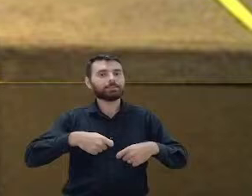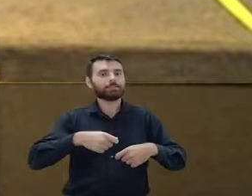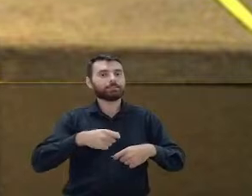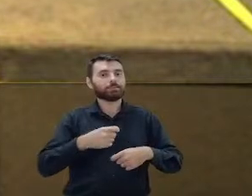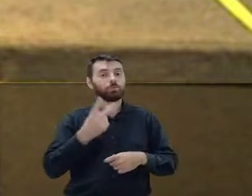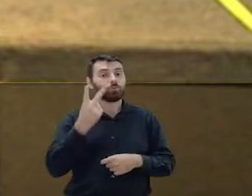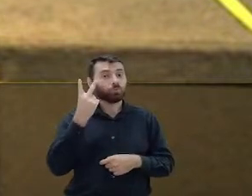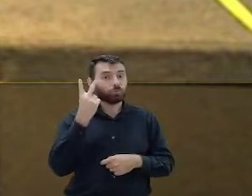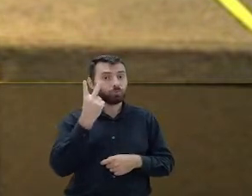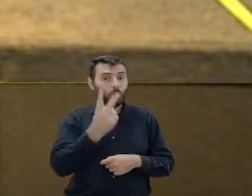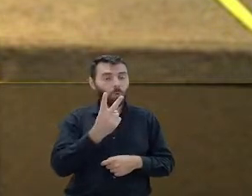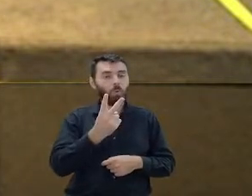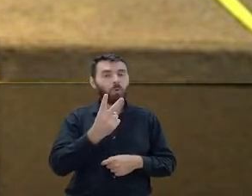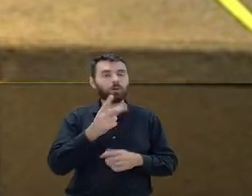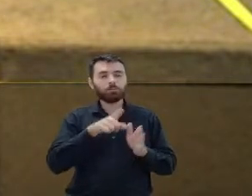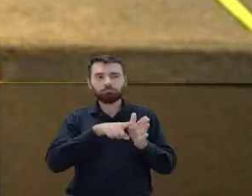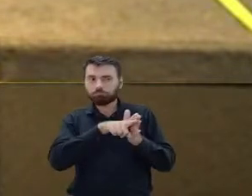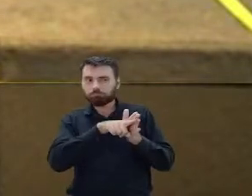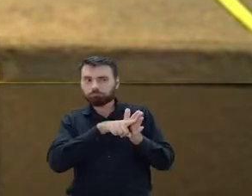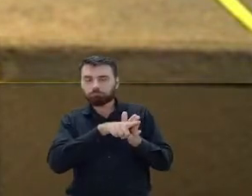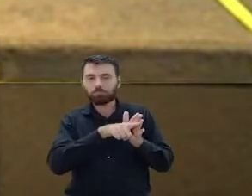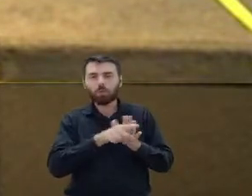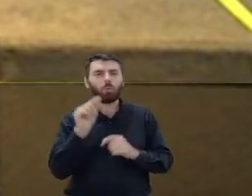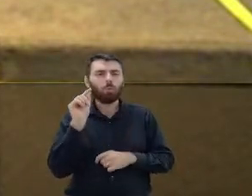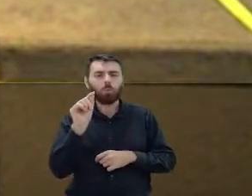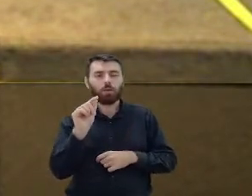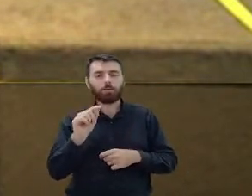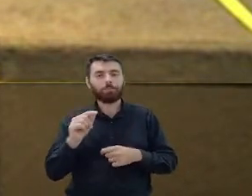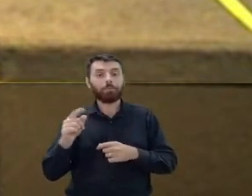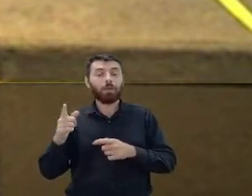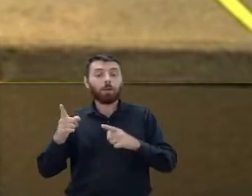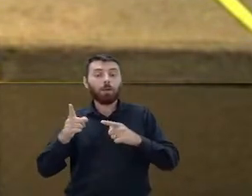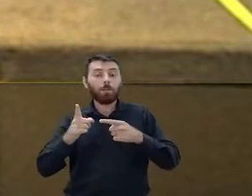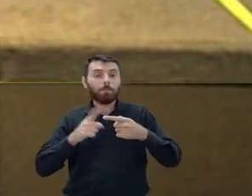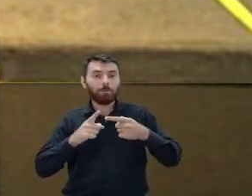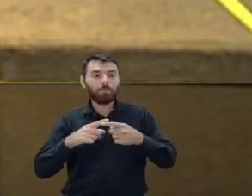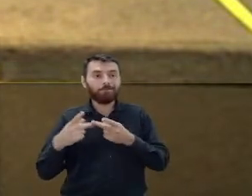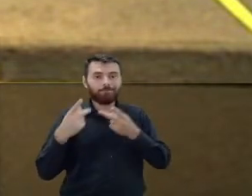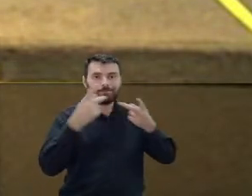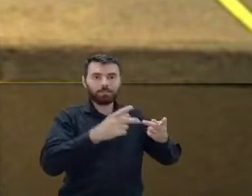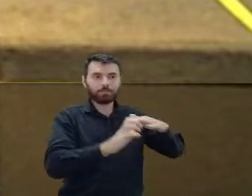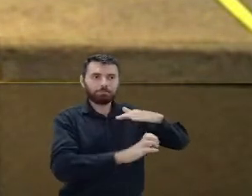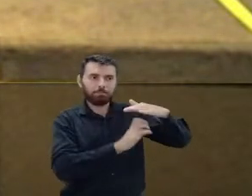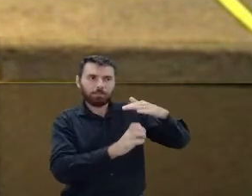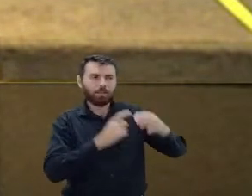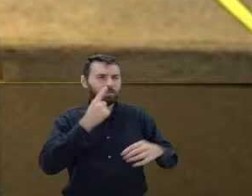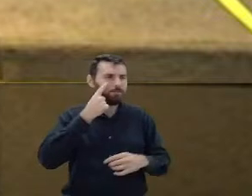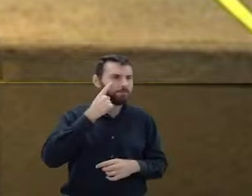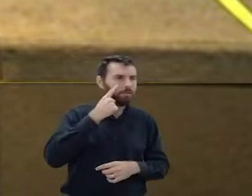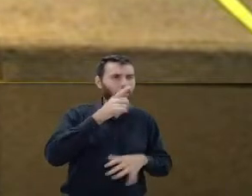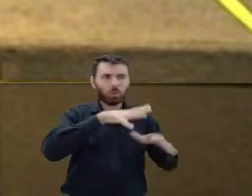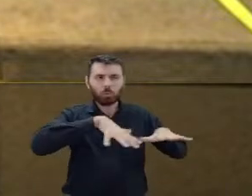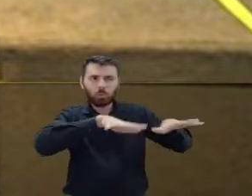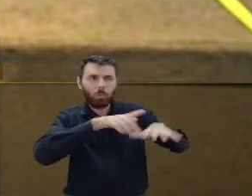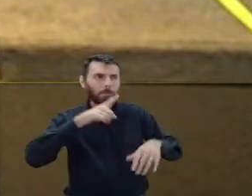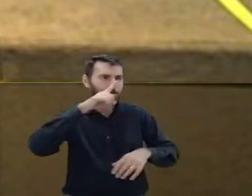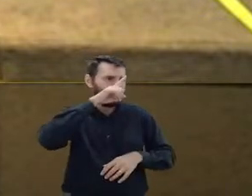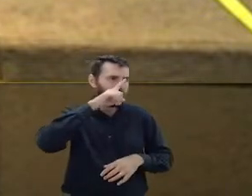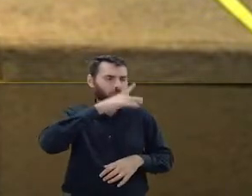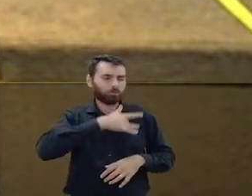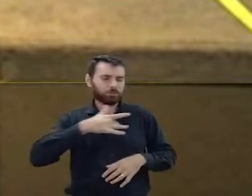uma perícia relacionada à avaliação de salubridade e a outra perícia relacionada à situação